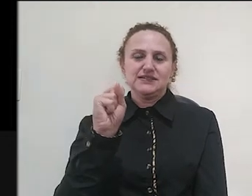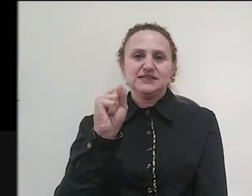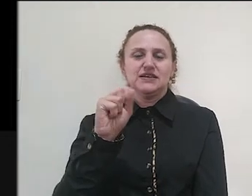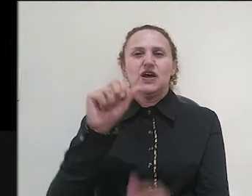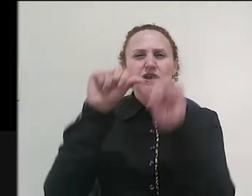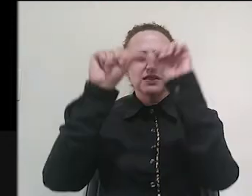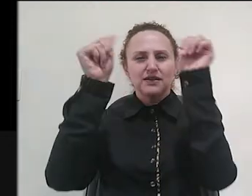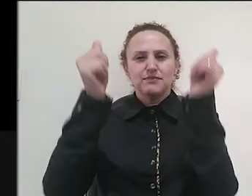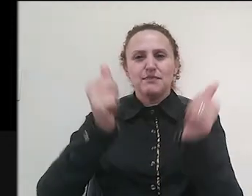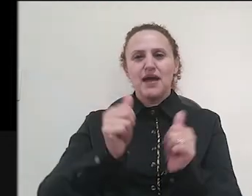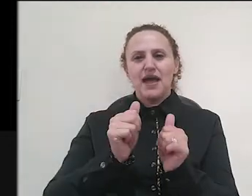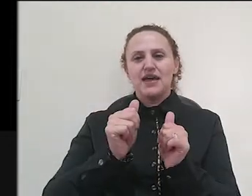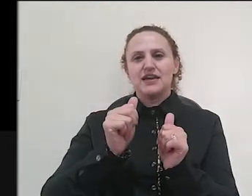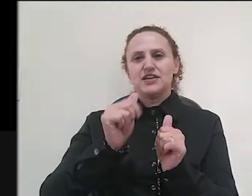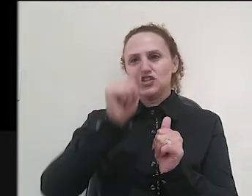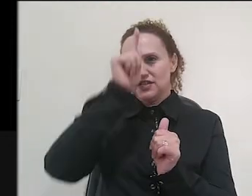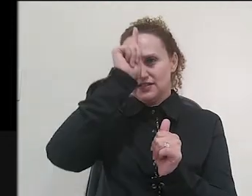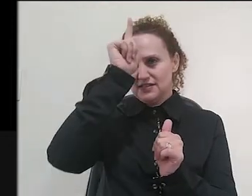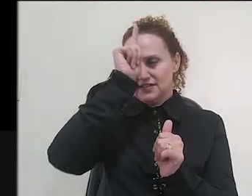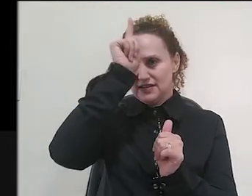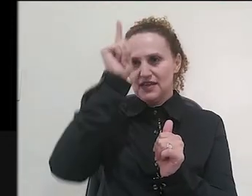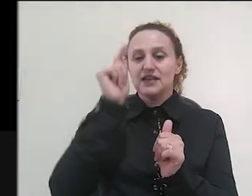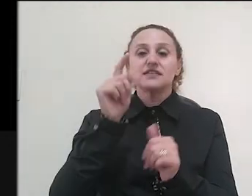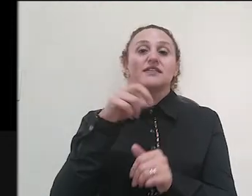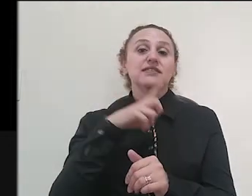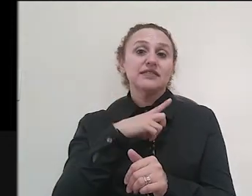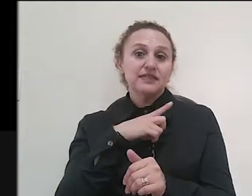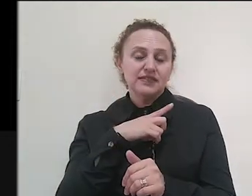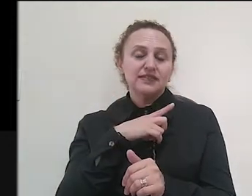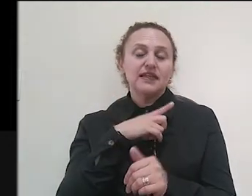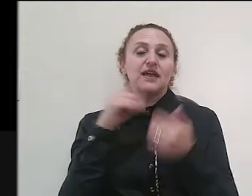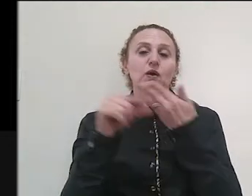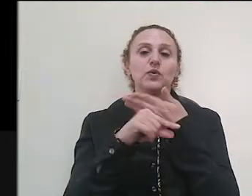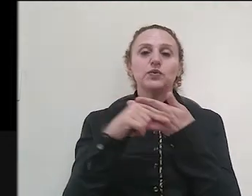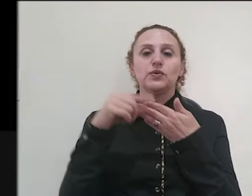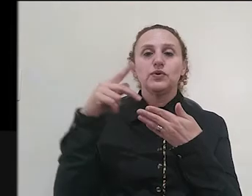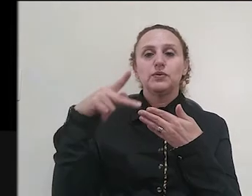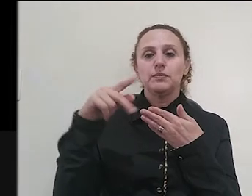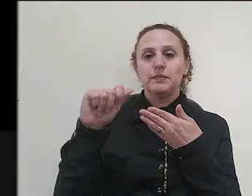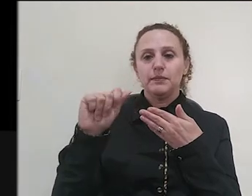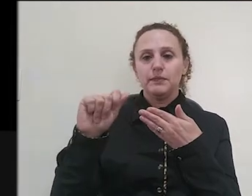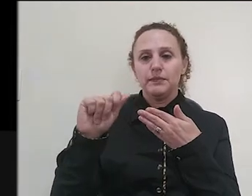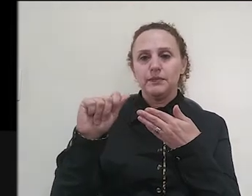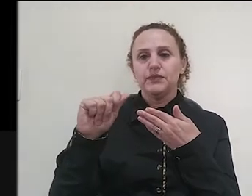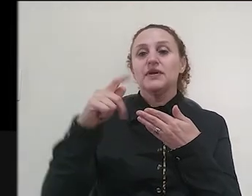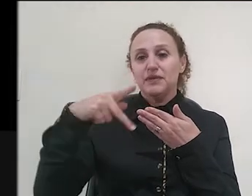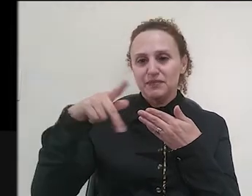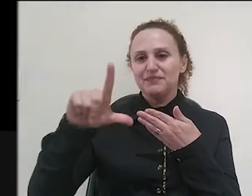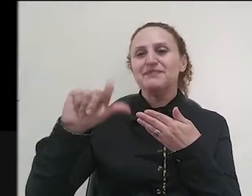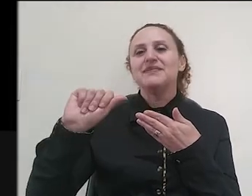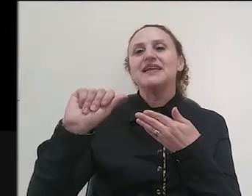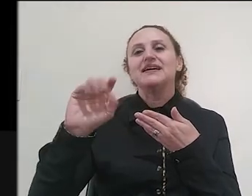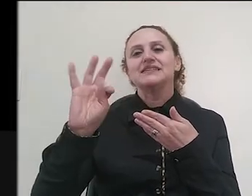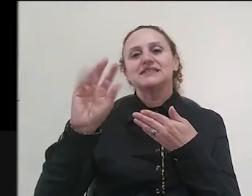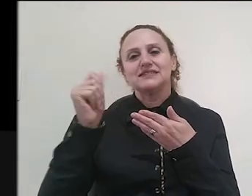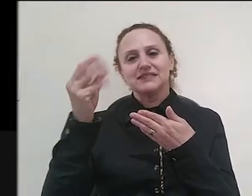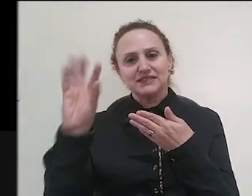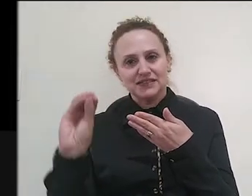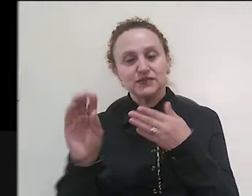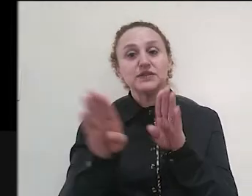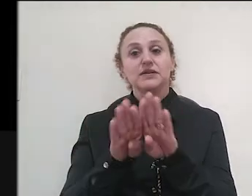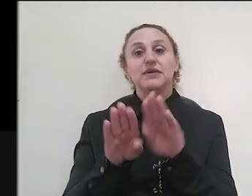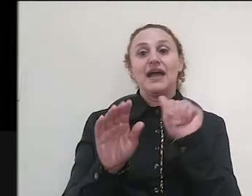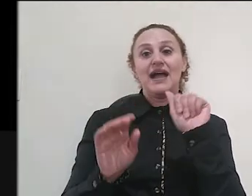pintura está Platão e Aristóteles. Platão apontando para cima, né, para as ideias, o mundo das ideias, e